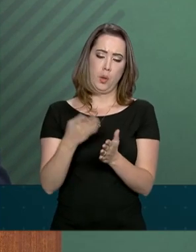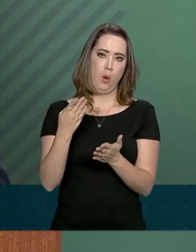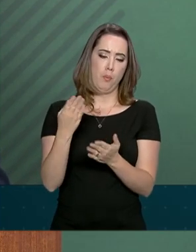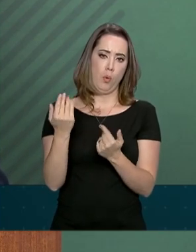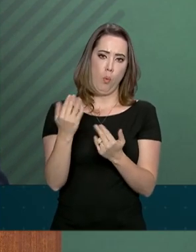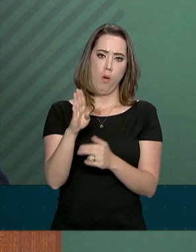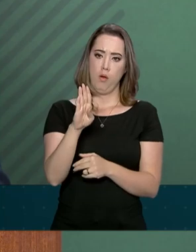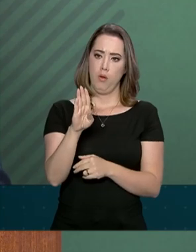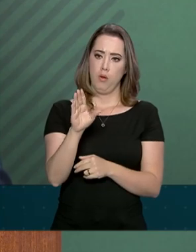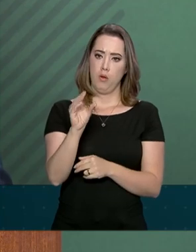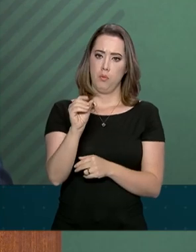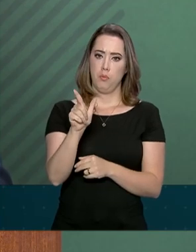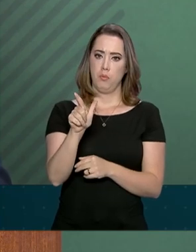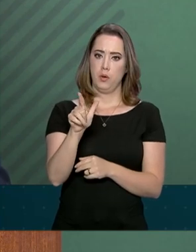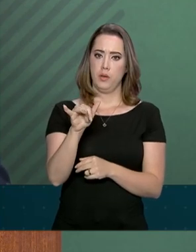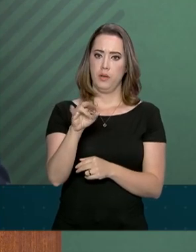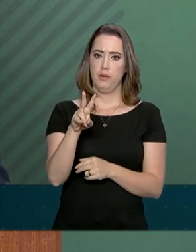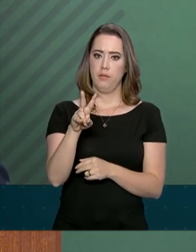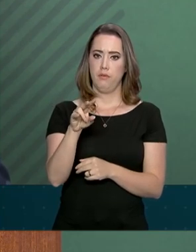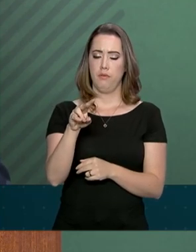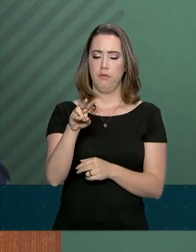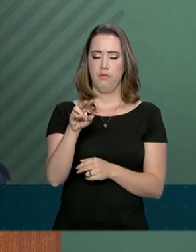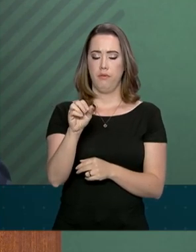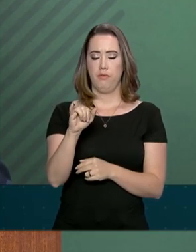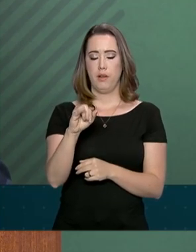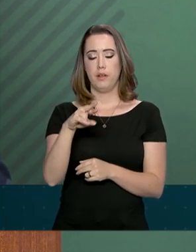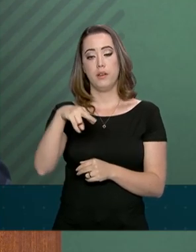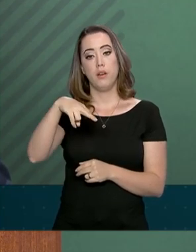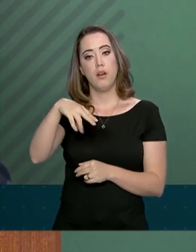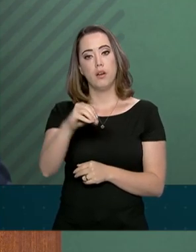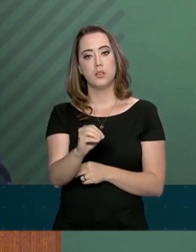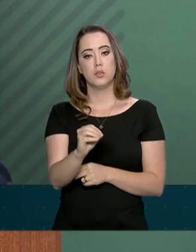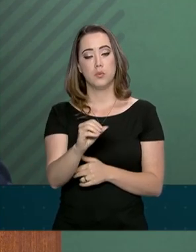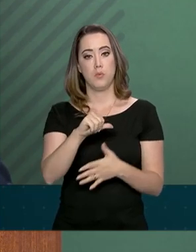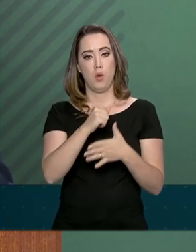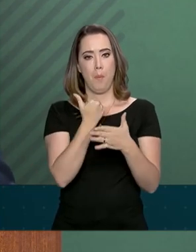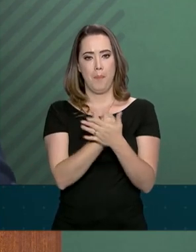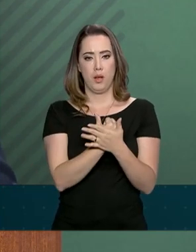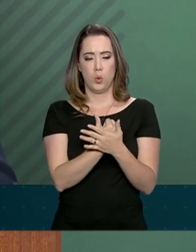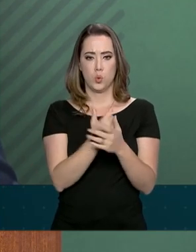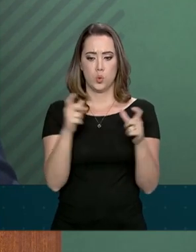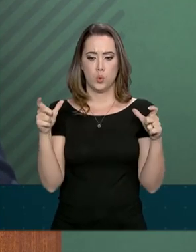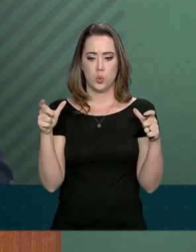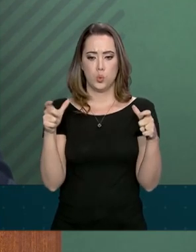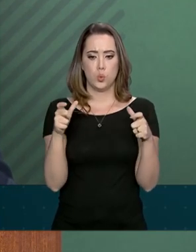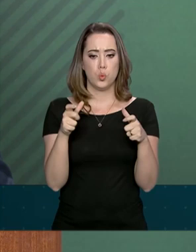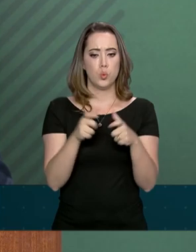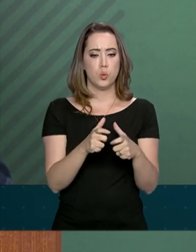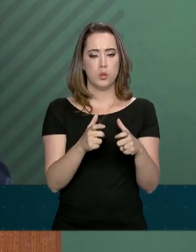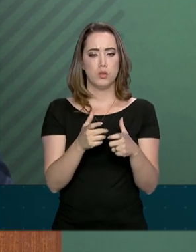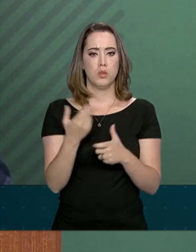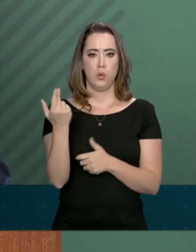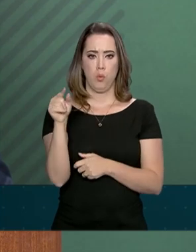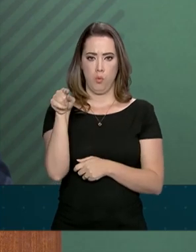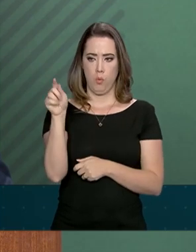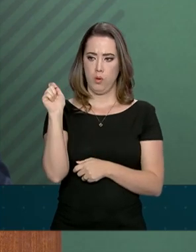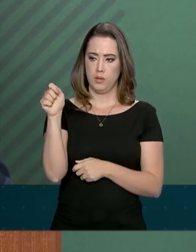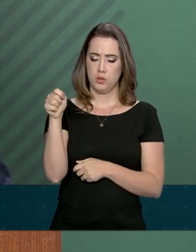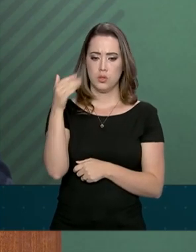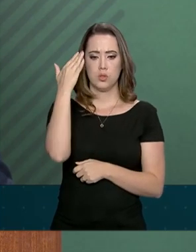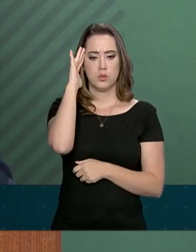o mercosul ele teve uma uma rebarba como o nosso amigo a gente ainda pode